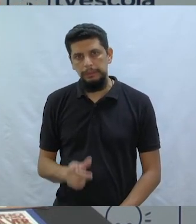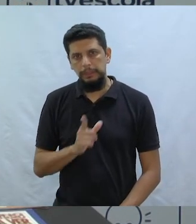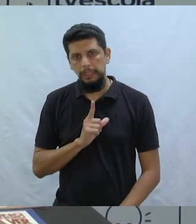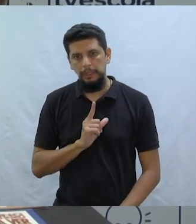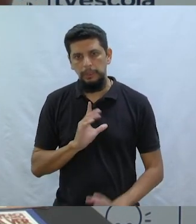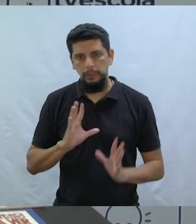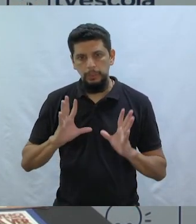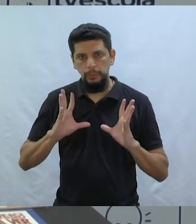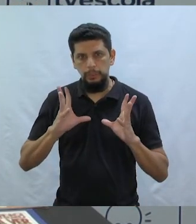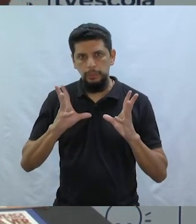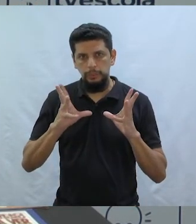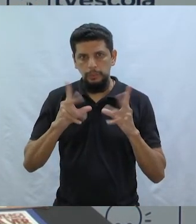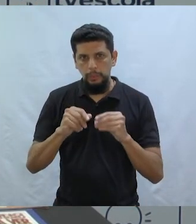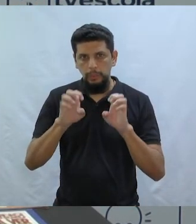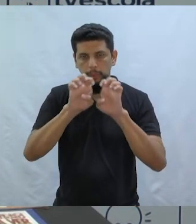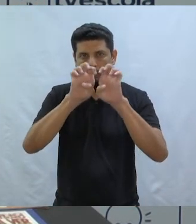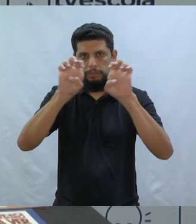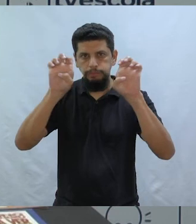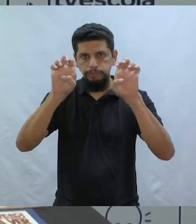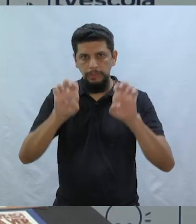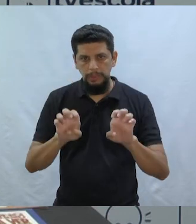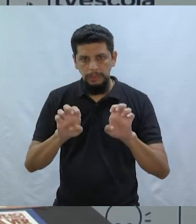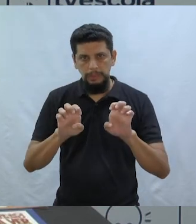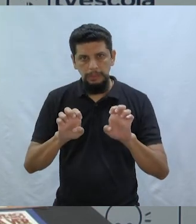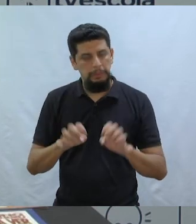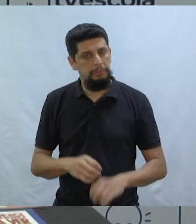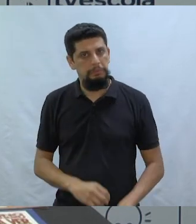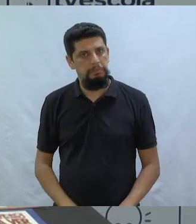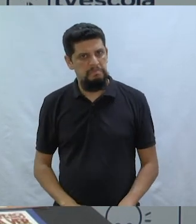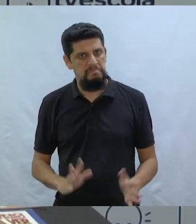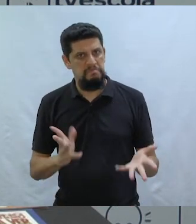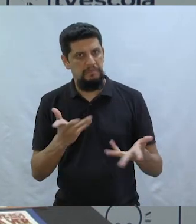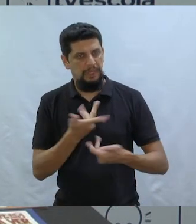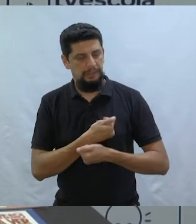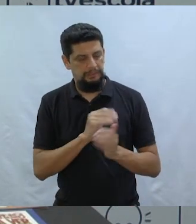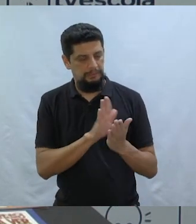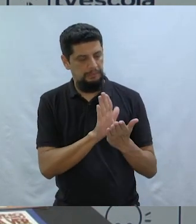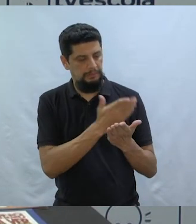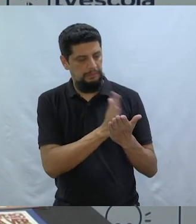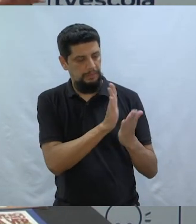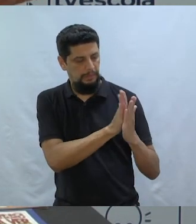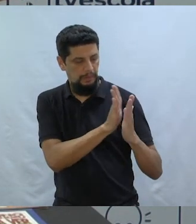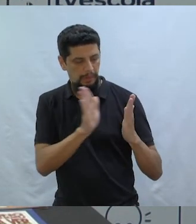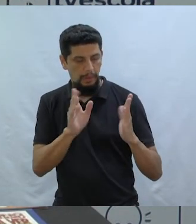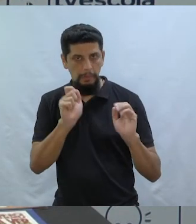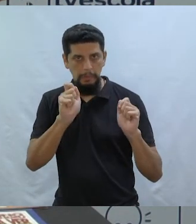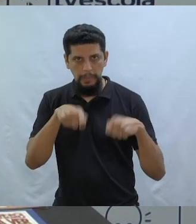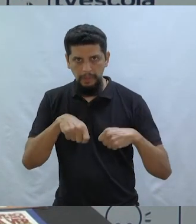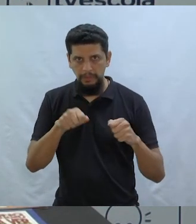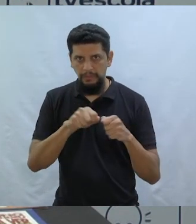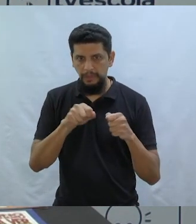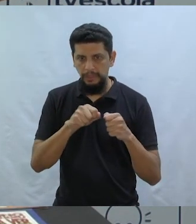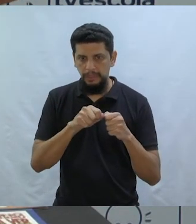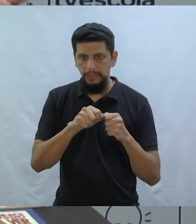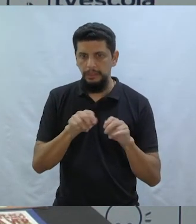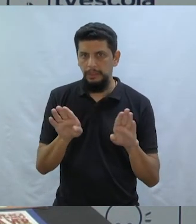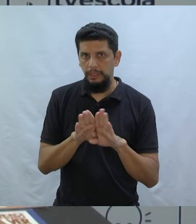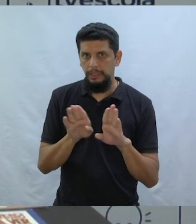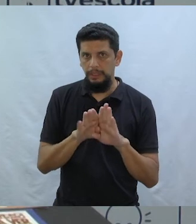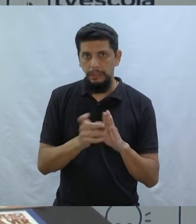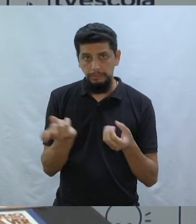todo uma estrutura né uma estrutura Lindíssima da biblioteca você vai poder fazer o quê pode ser